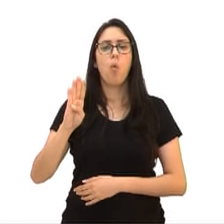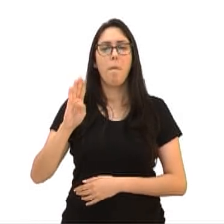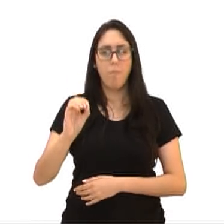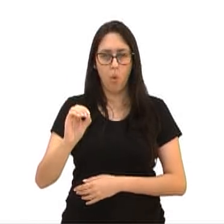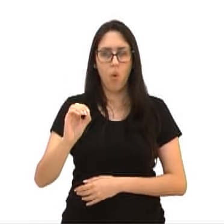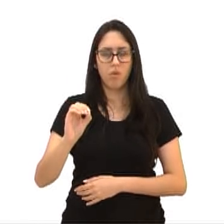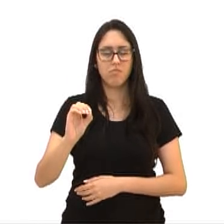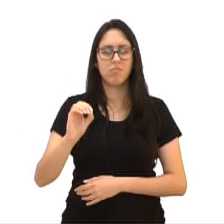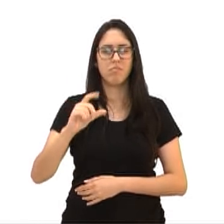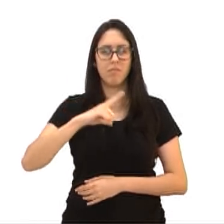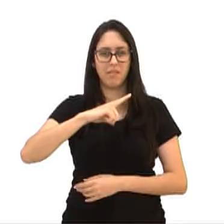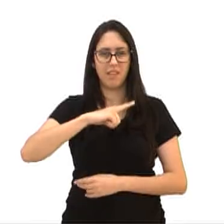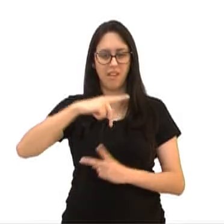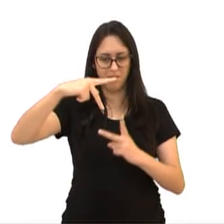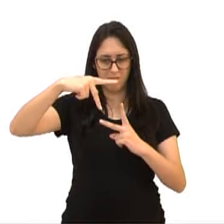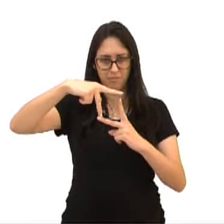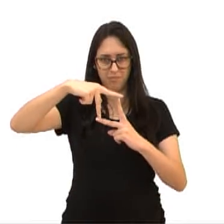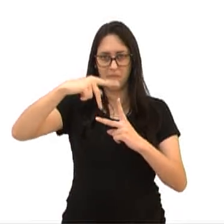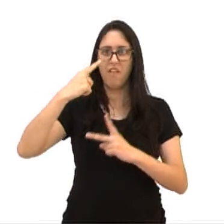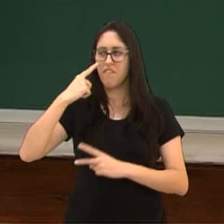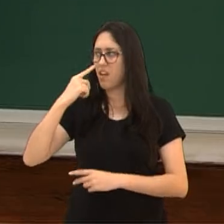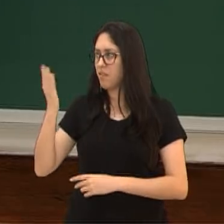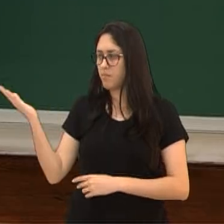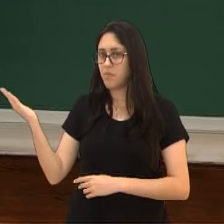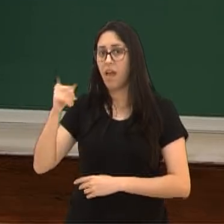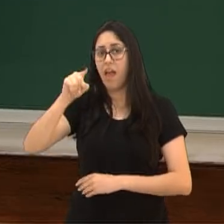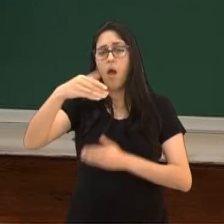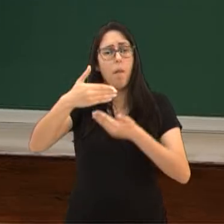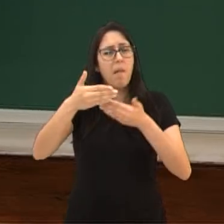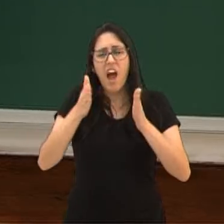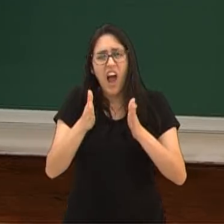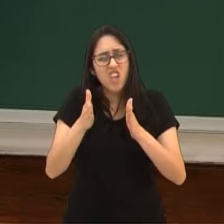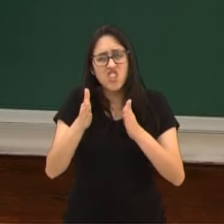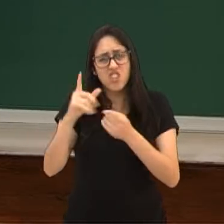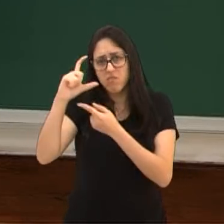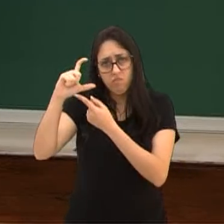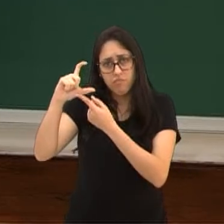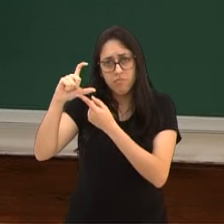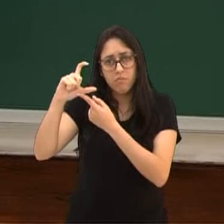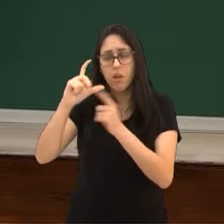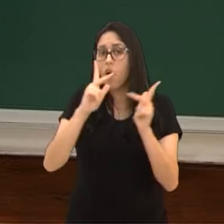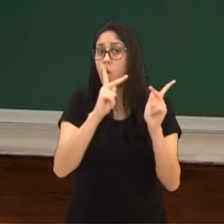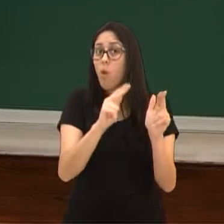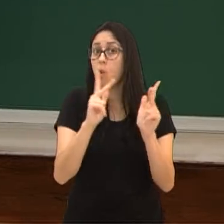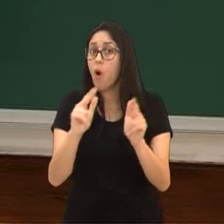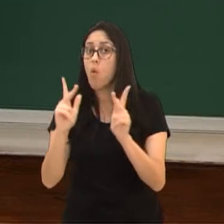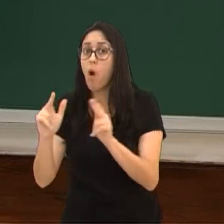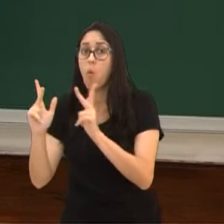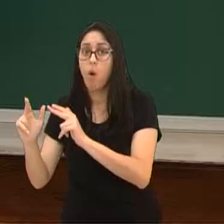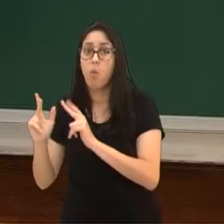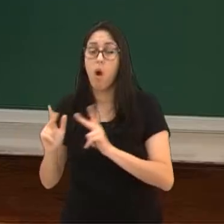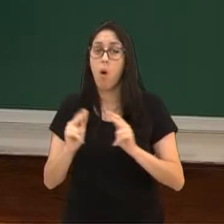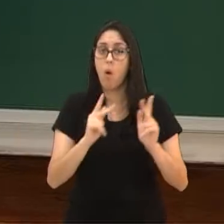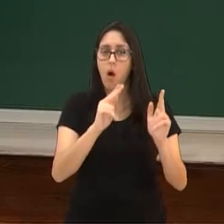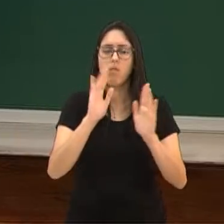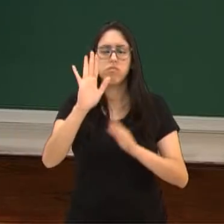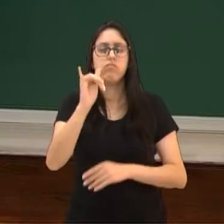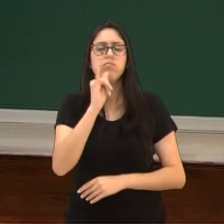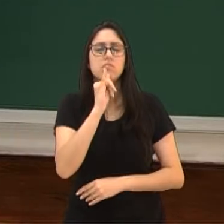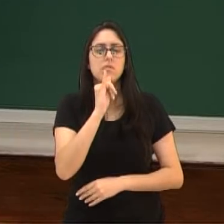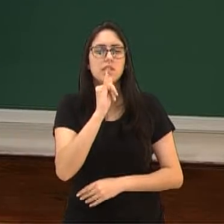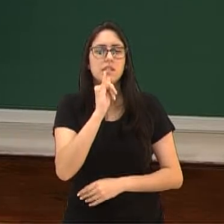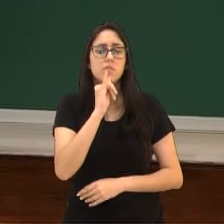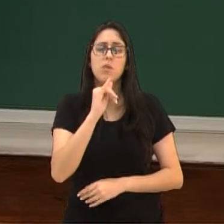só lembrando, o que é cubo? Cubo é um paralelepípedo, é uma caixinha cujas medidas são todas iguais, certo? Um exemplo,